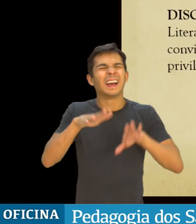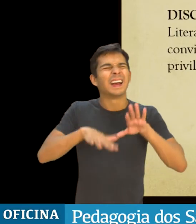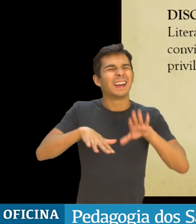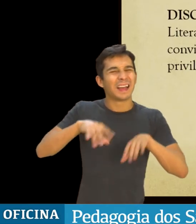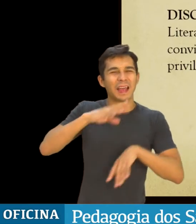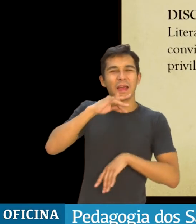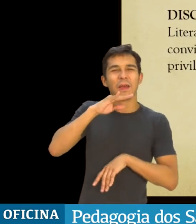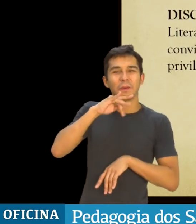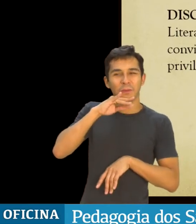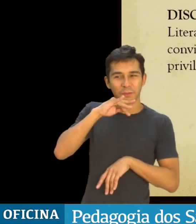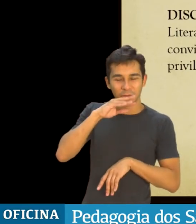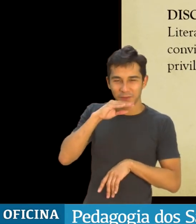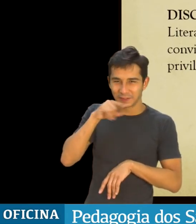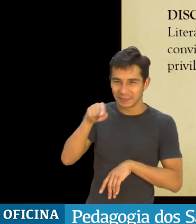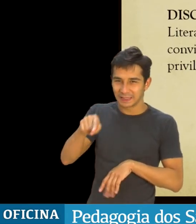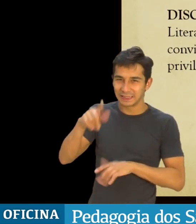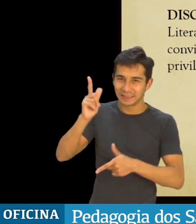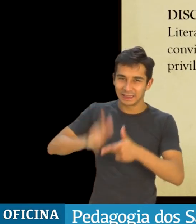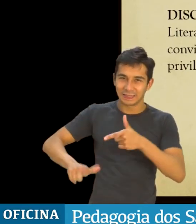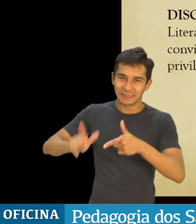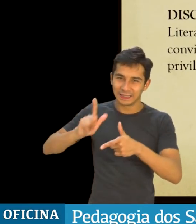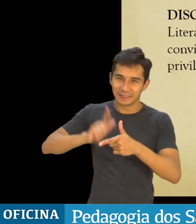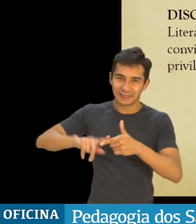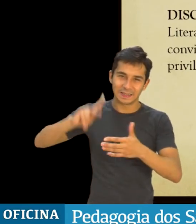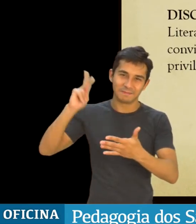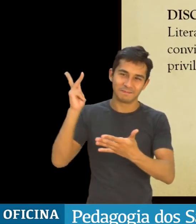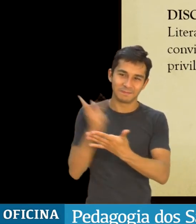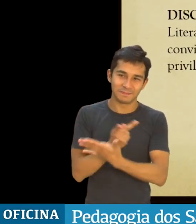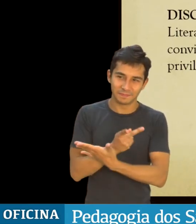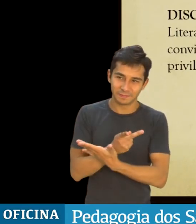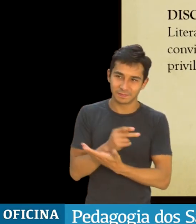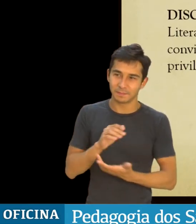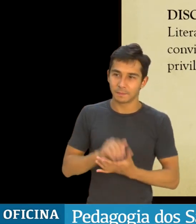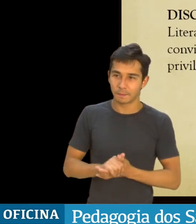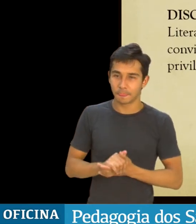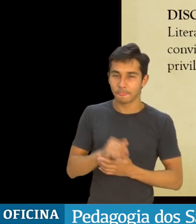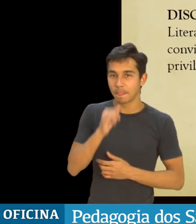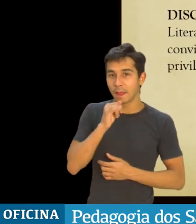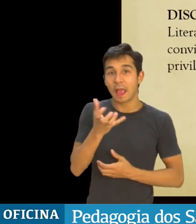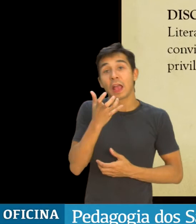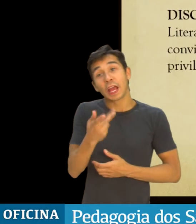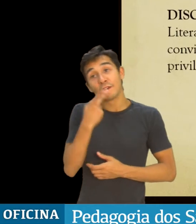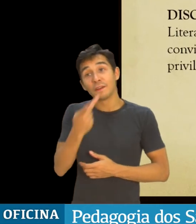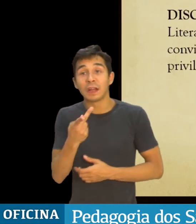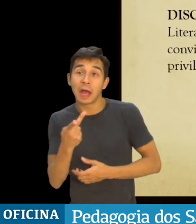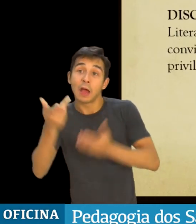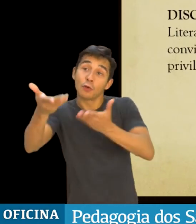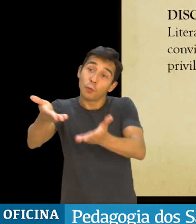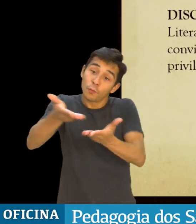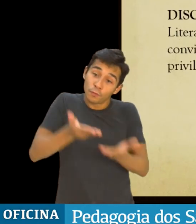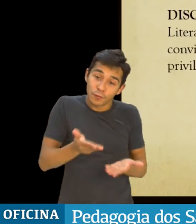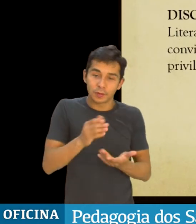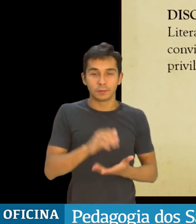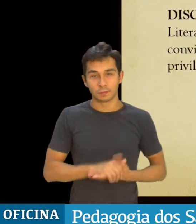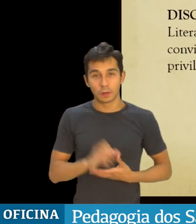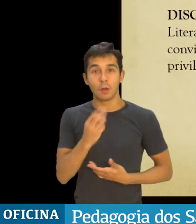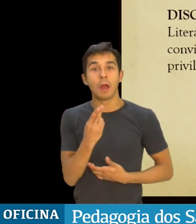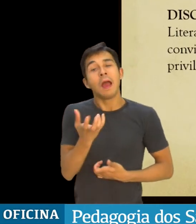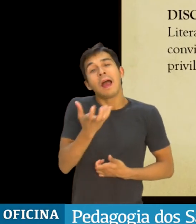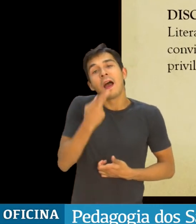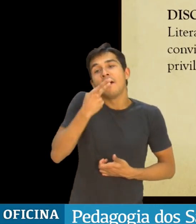ele é muito desastroso, né? O queria dizer pode ser o convite, o queria dizer é o discurso, o queria dizer